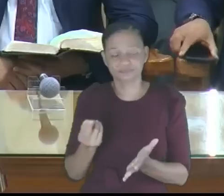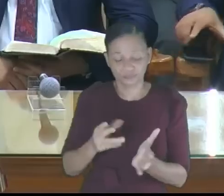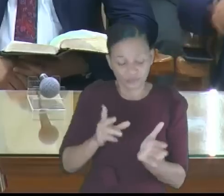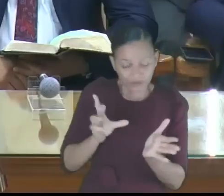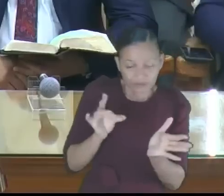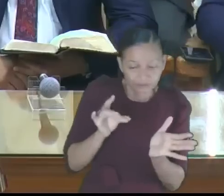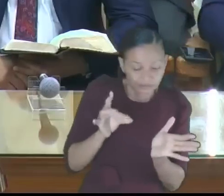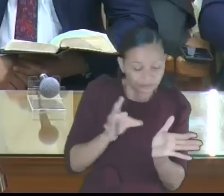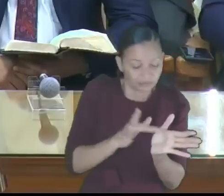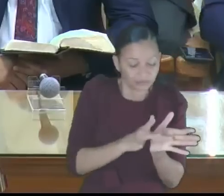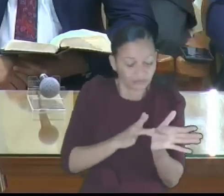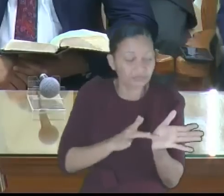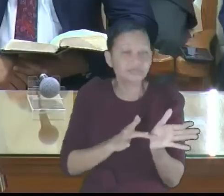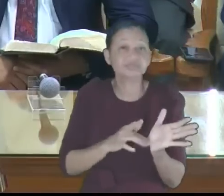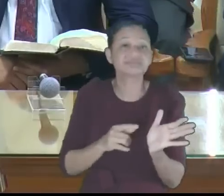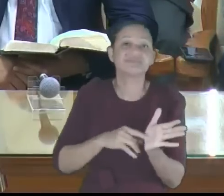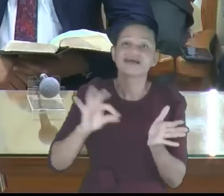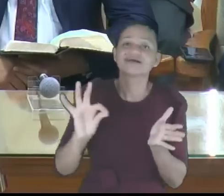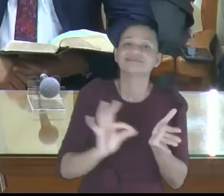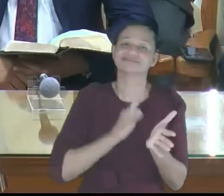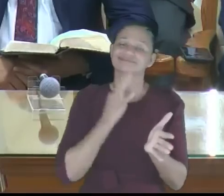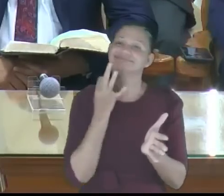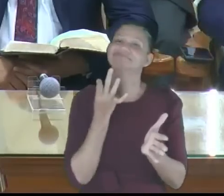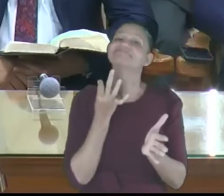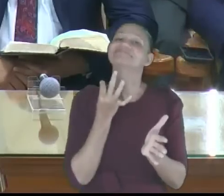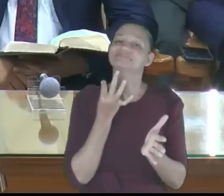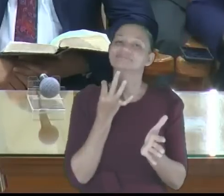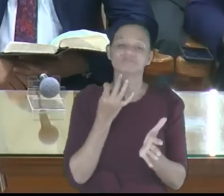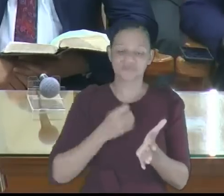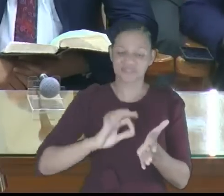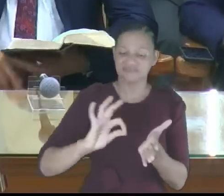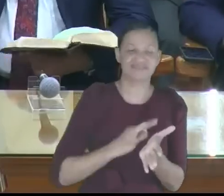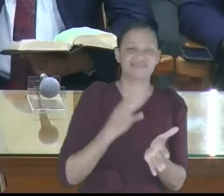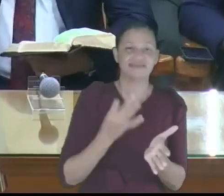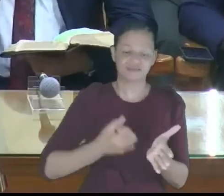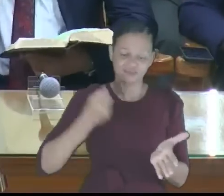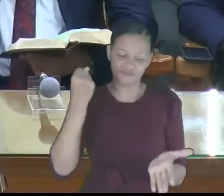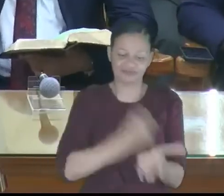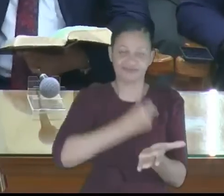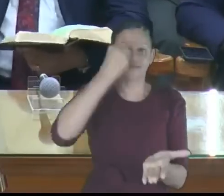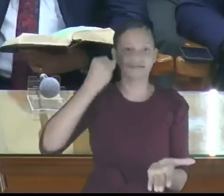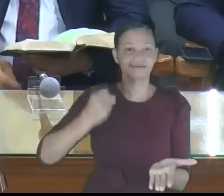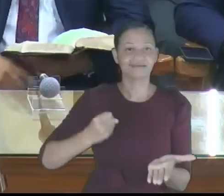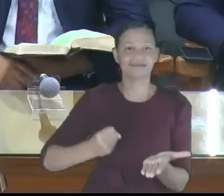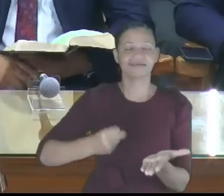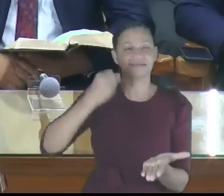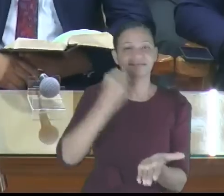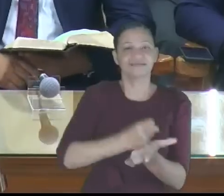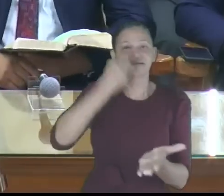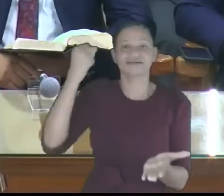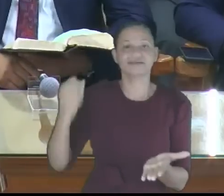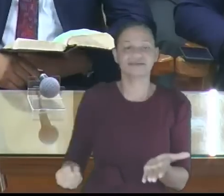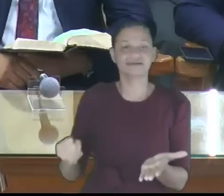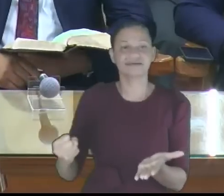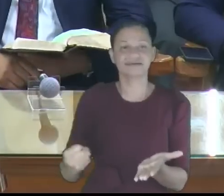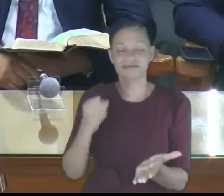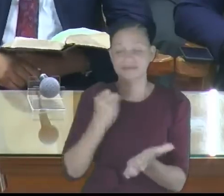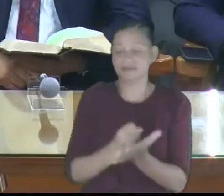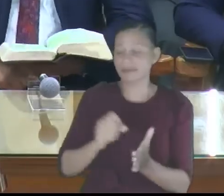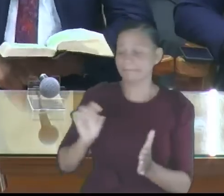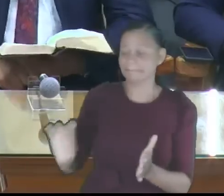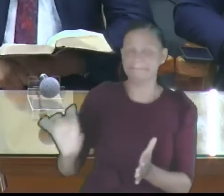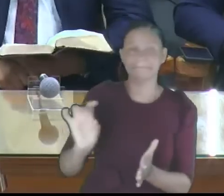selo, era a sua assinatura. Ele carimbava documentos com aquele selo. Era pessoal